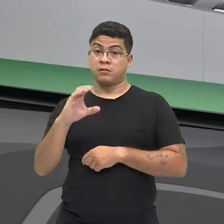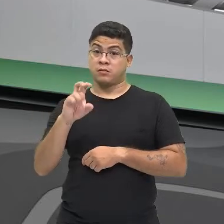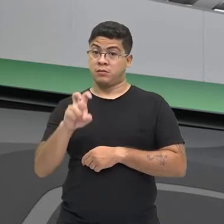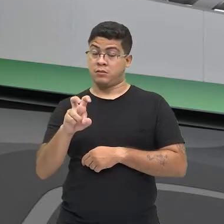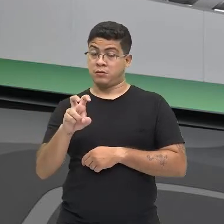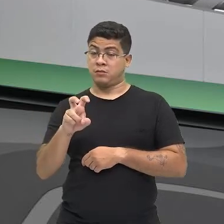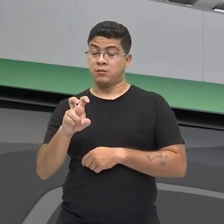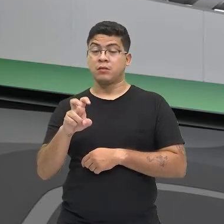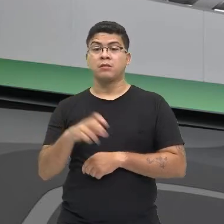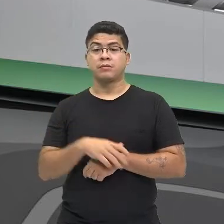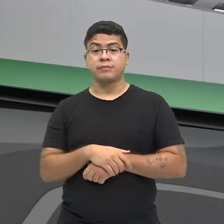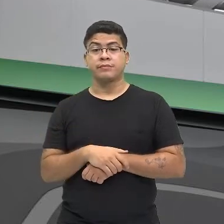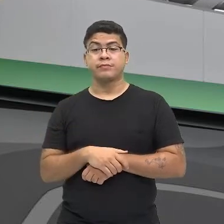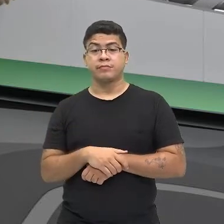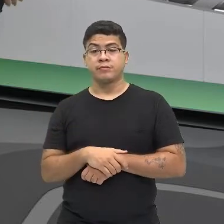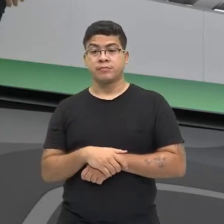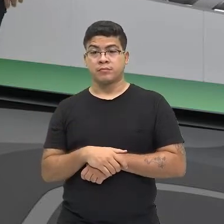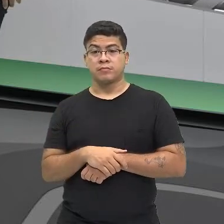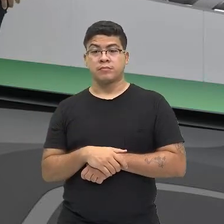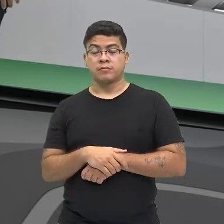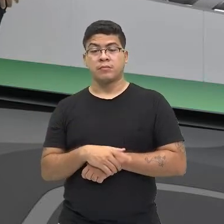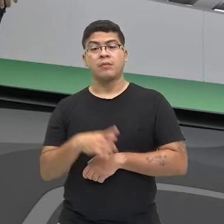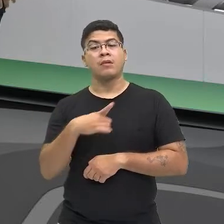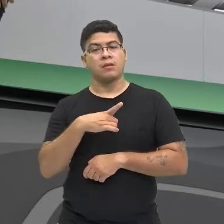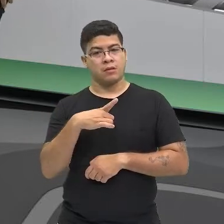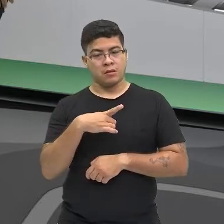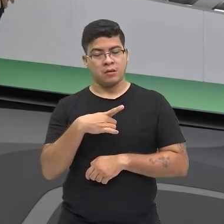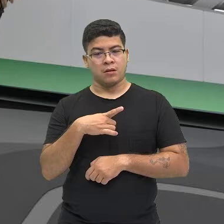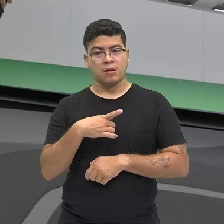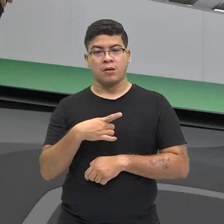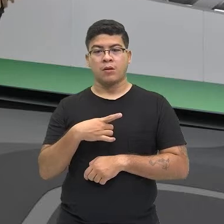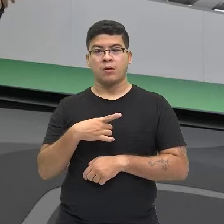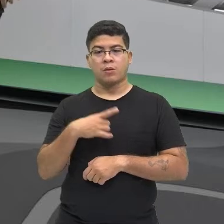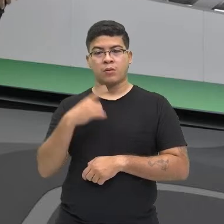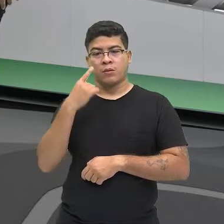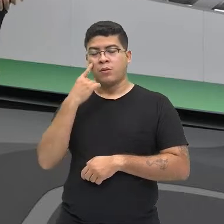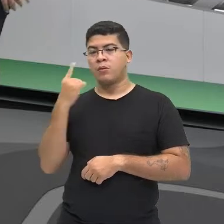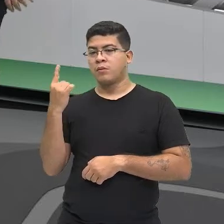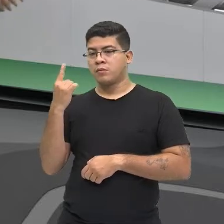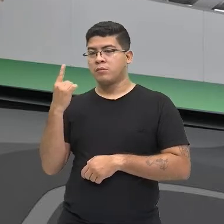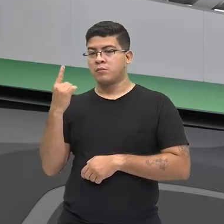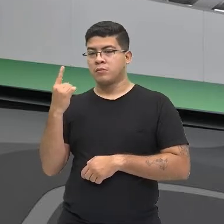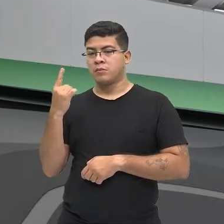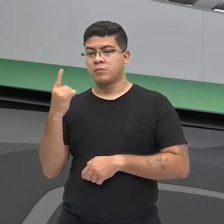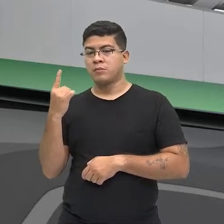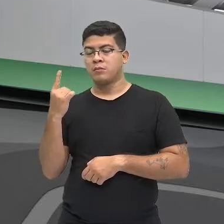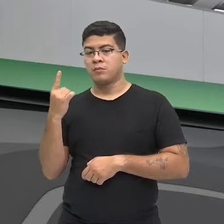carbonos e tem um radical metil no carbono 1,